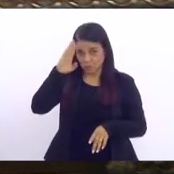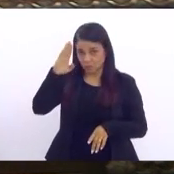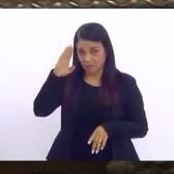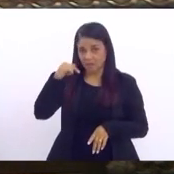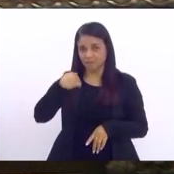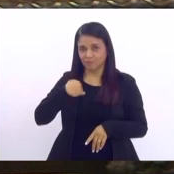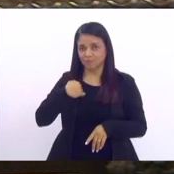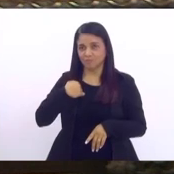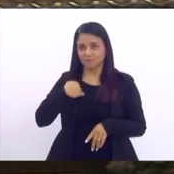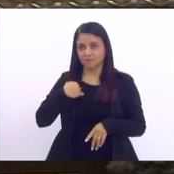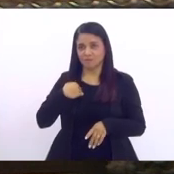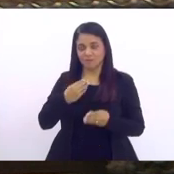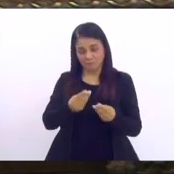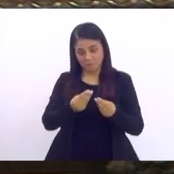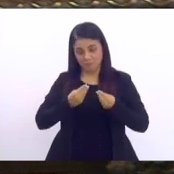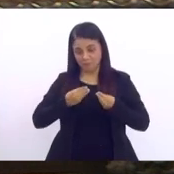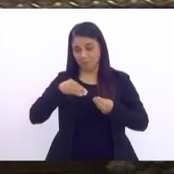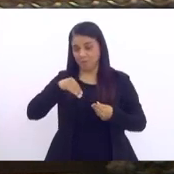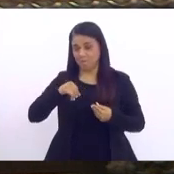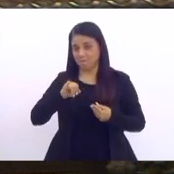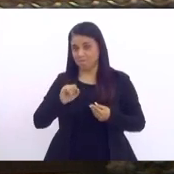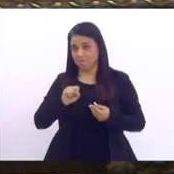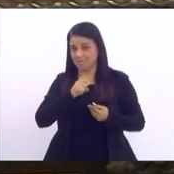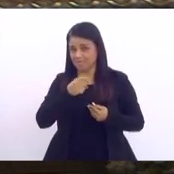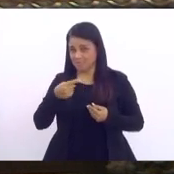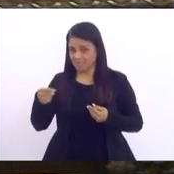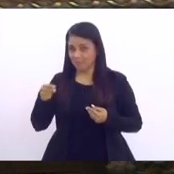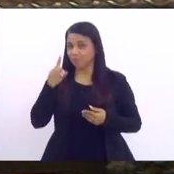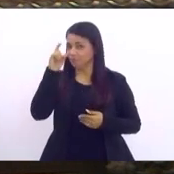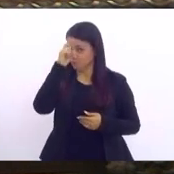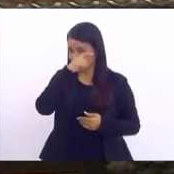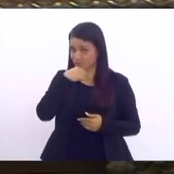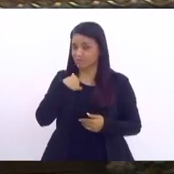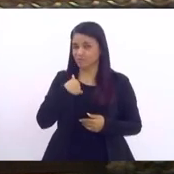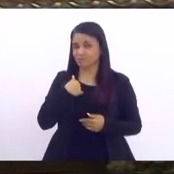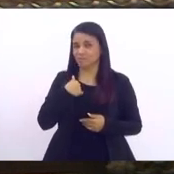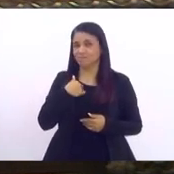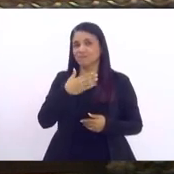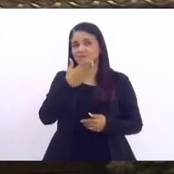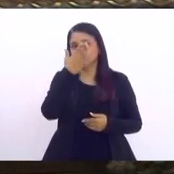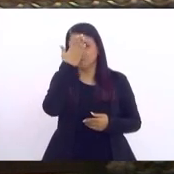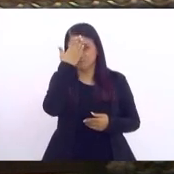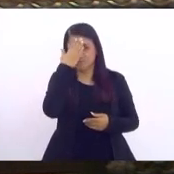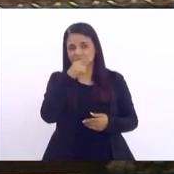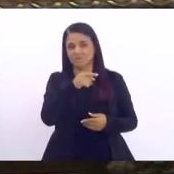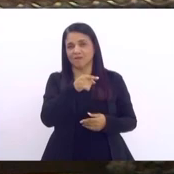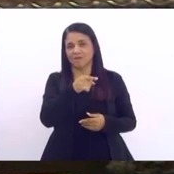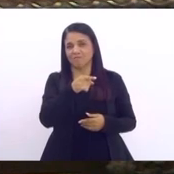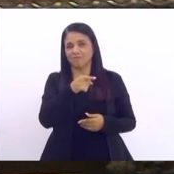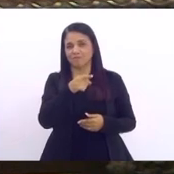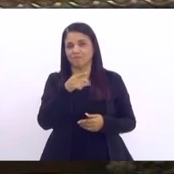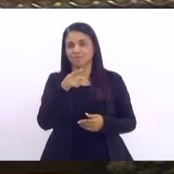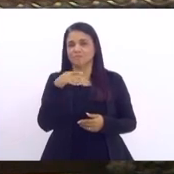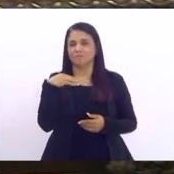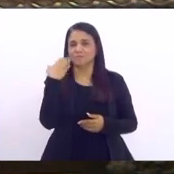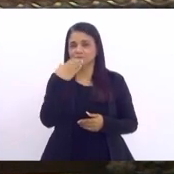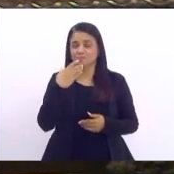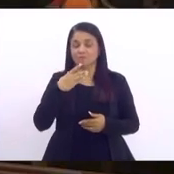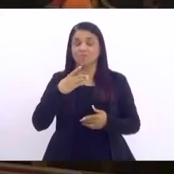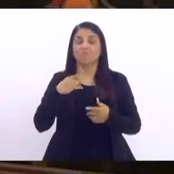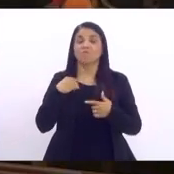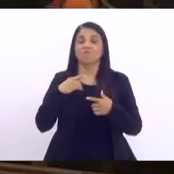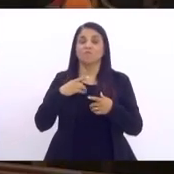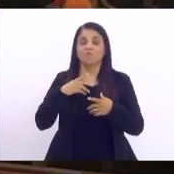difícil, mas você sabe o que diz no nosso hino: verás que o filho teu não foge à luta.